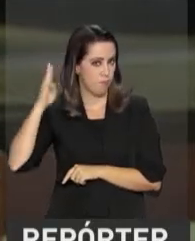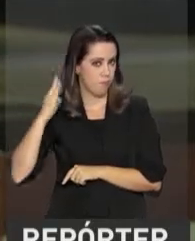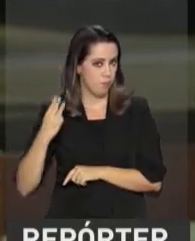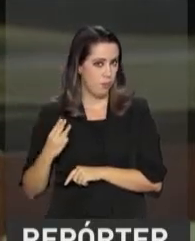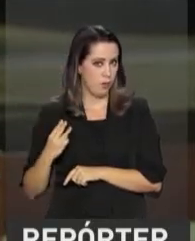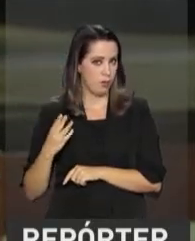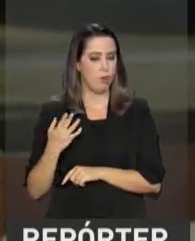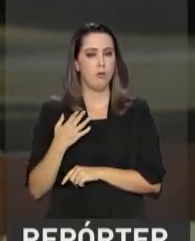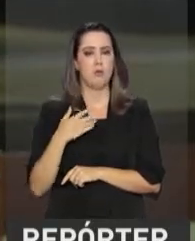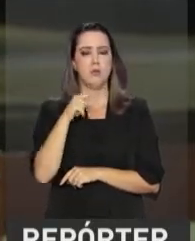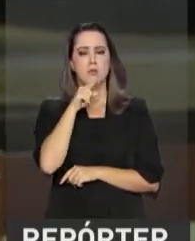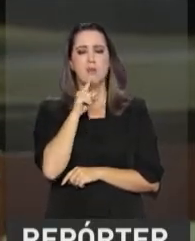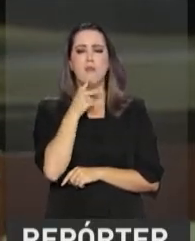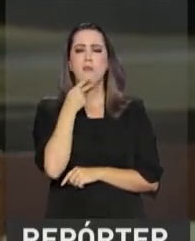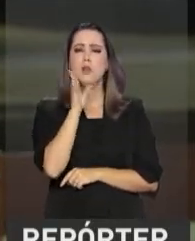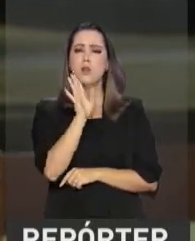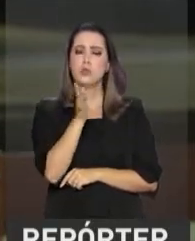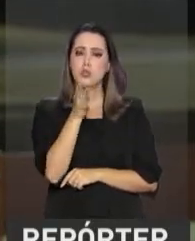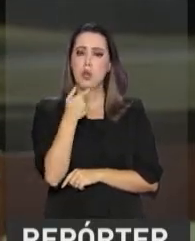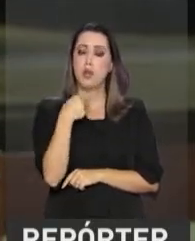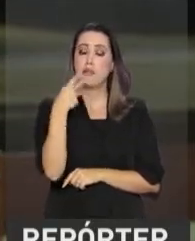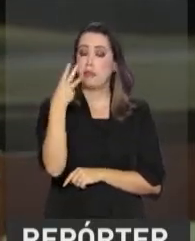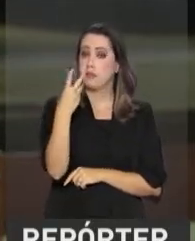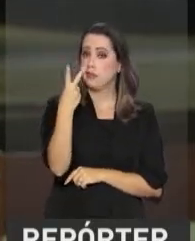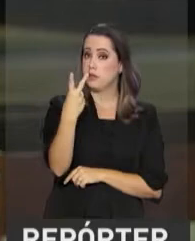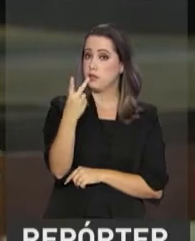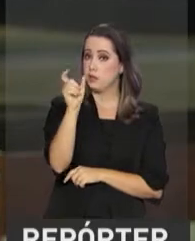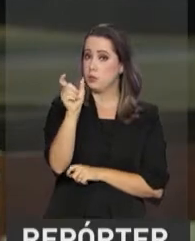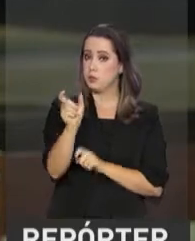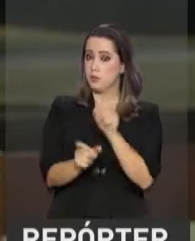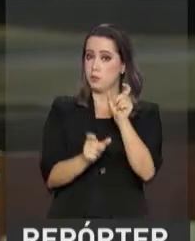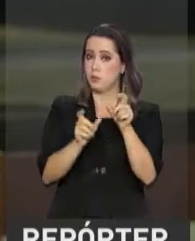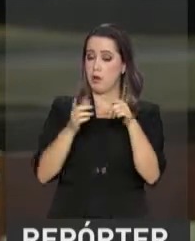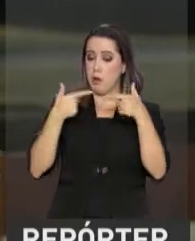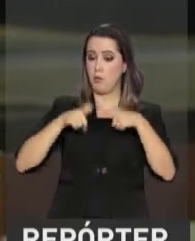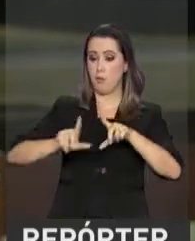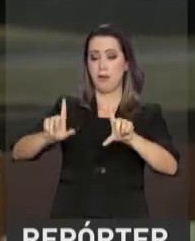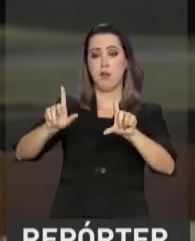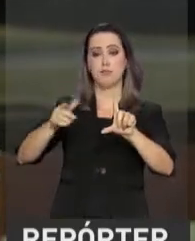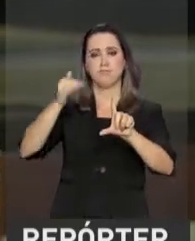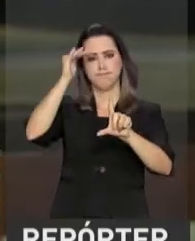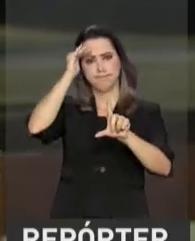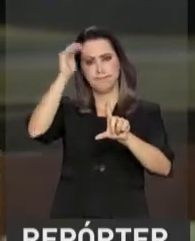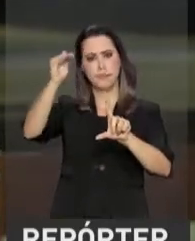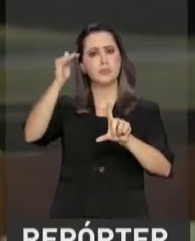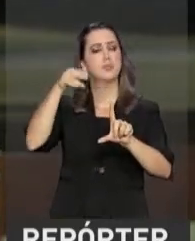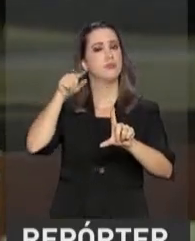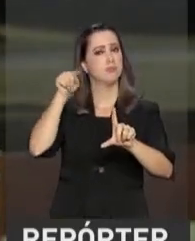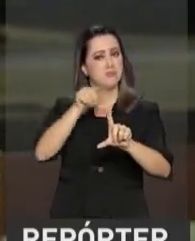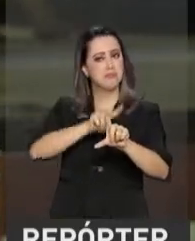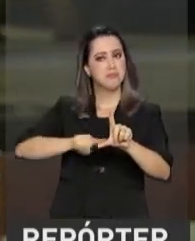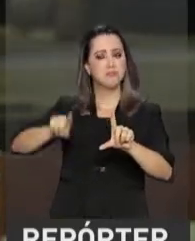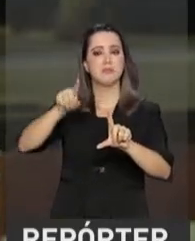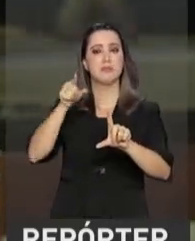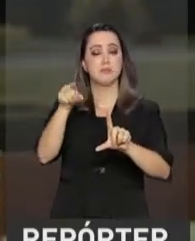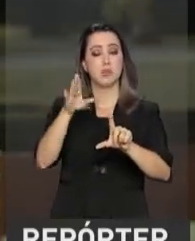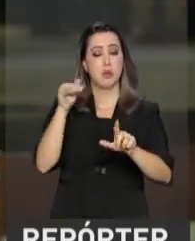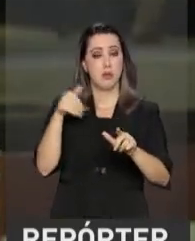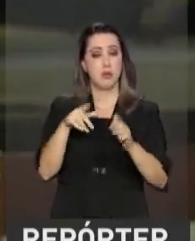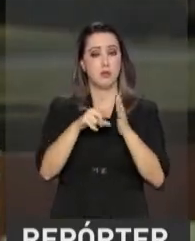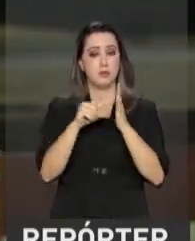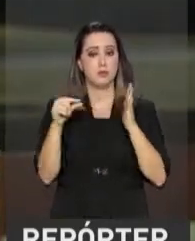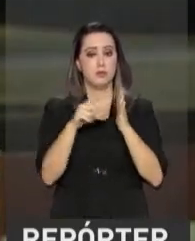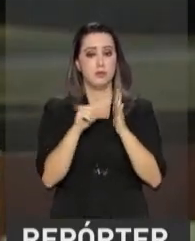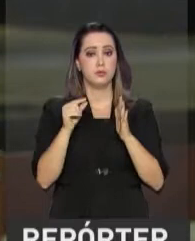Marcela Temer. Como você falou, Roberto, foram 32 condecorações entregues agora há pouco nessa cerimônia aqui no Palácio